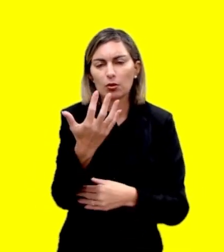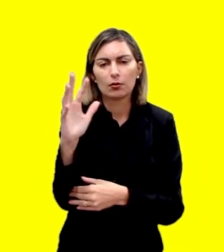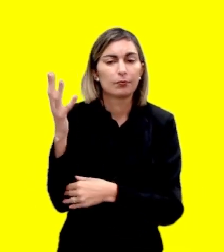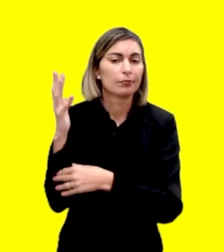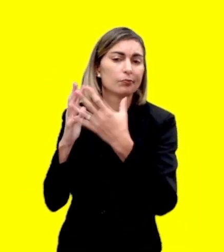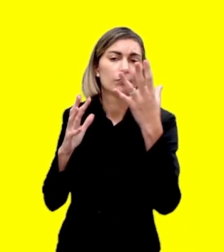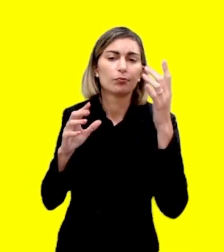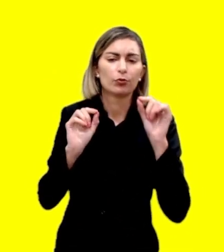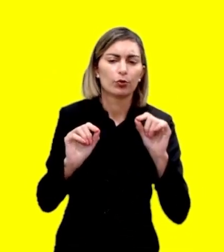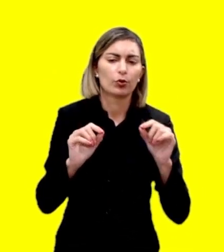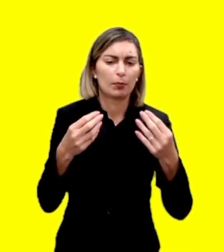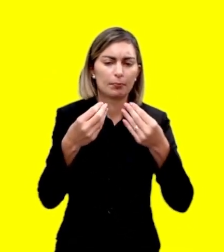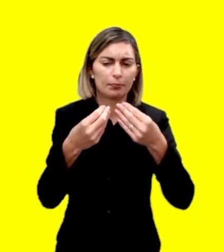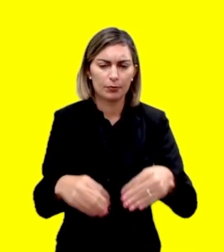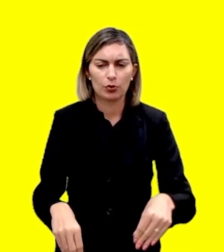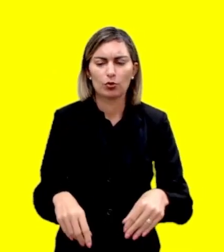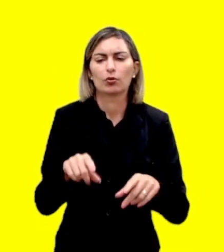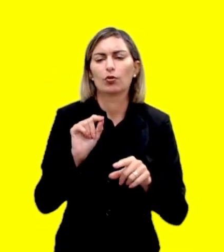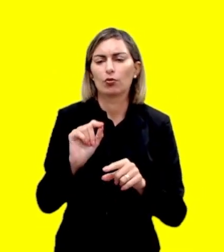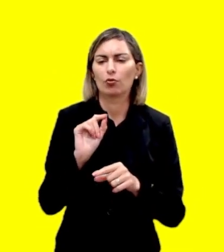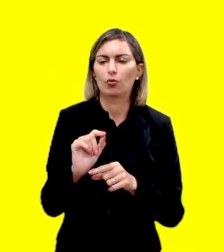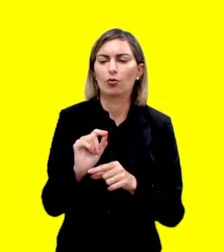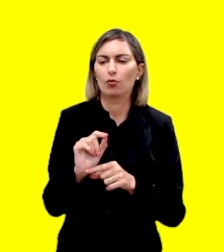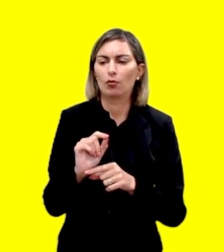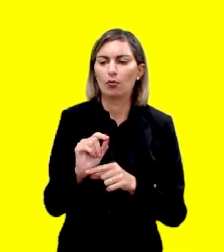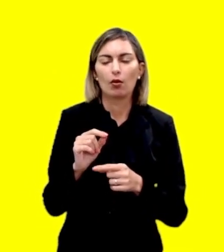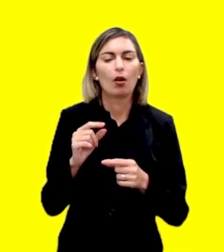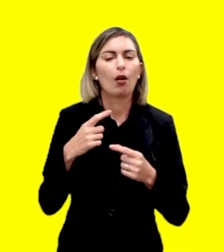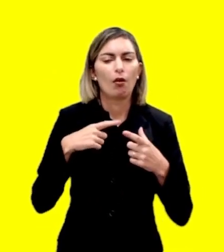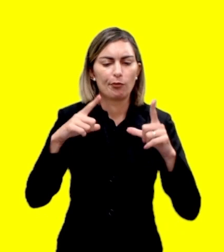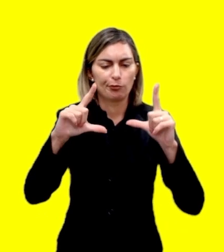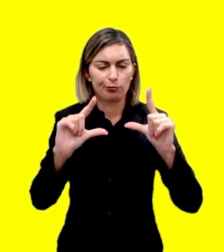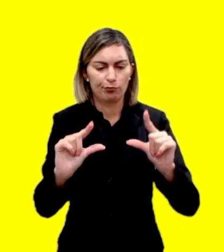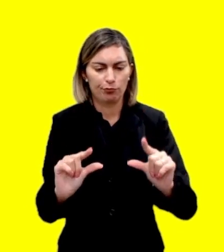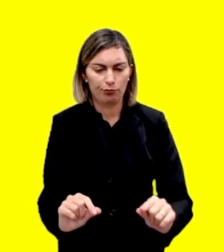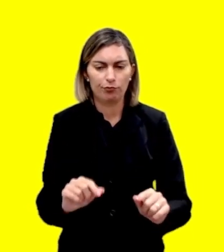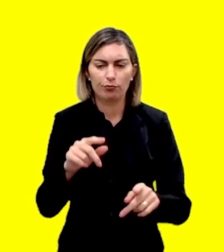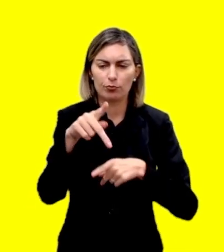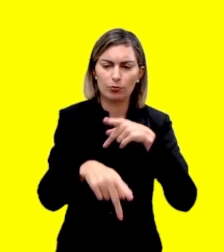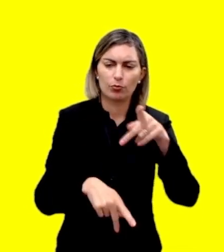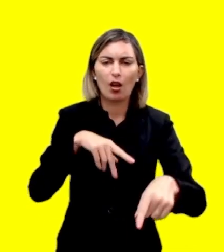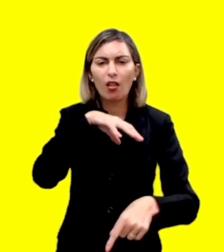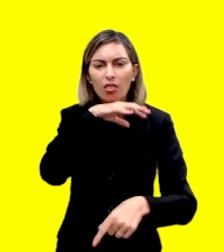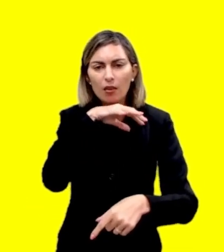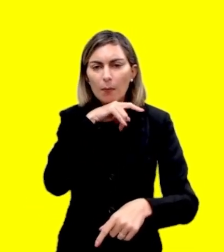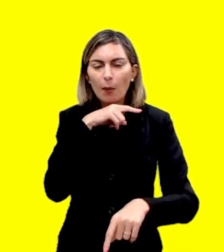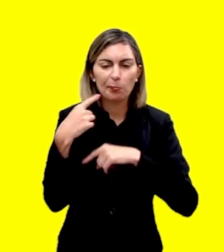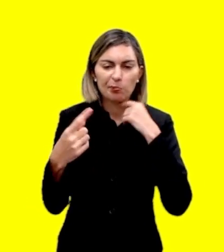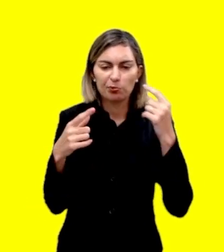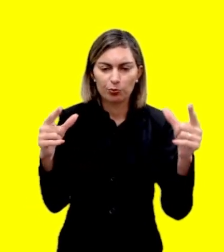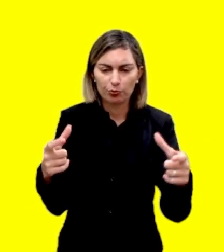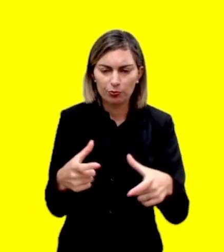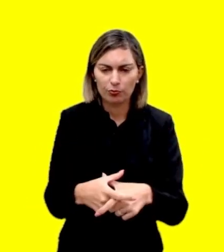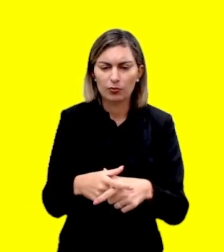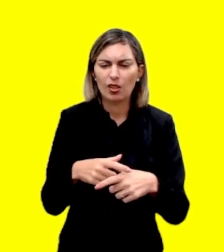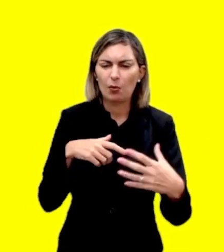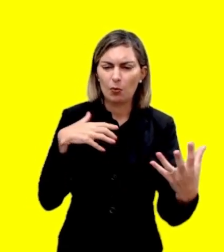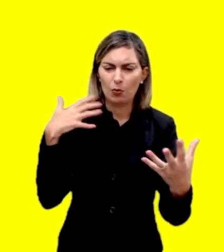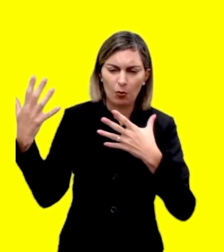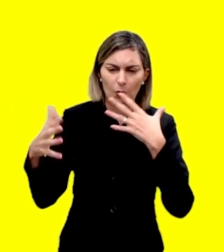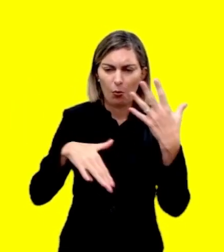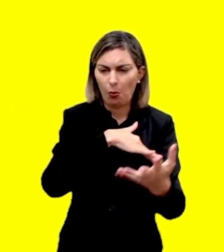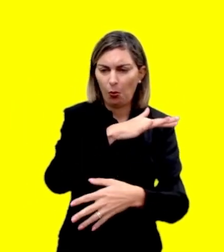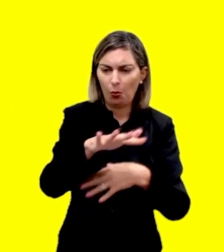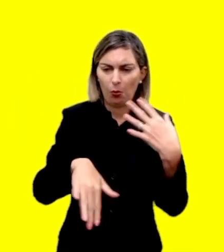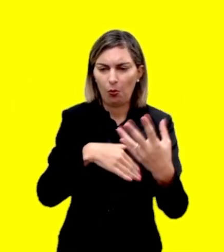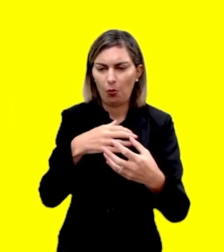ele agride também a natureza da seguinte forma: redução da população de animais, perturbação no desenvolvimento